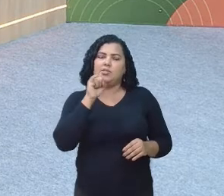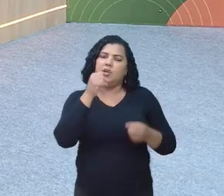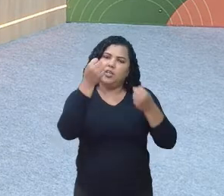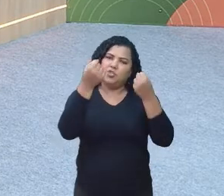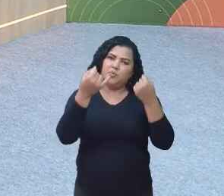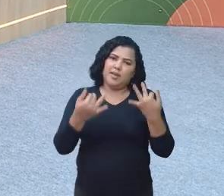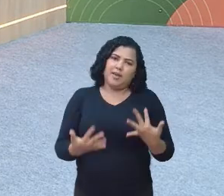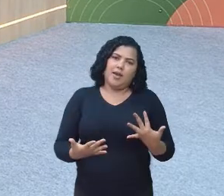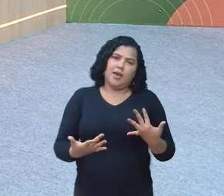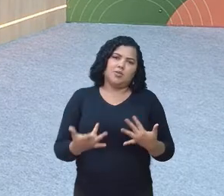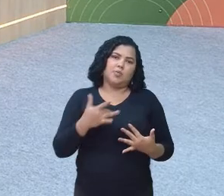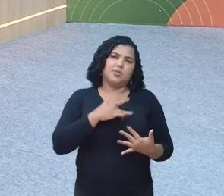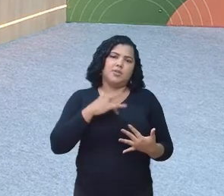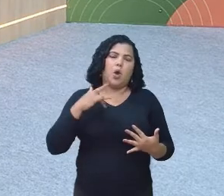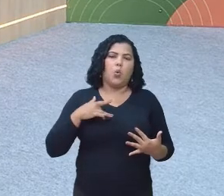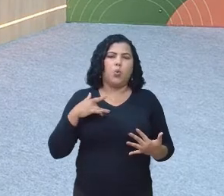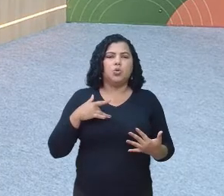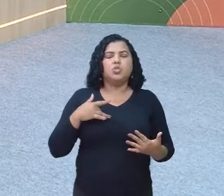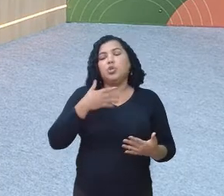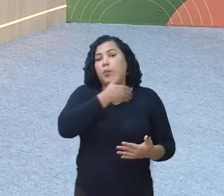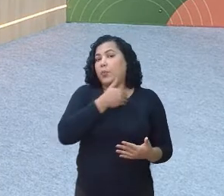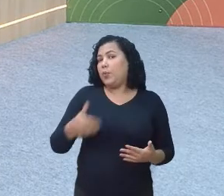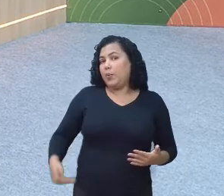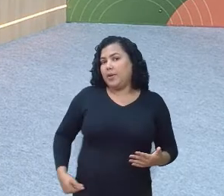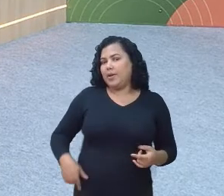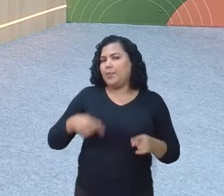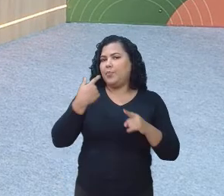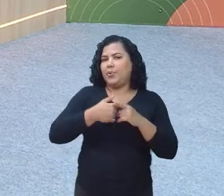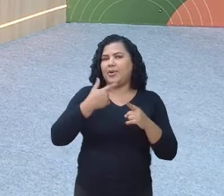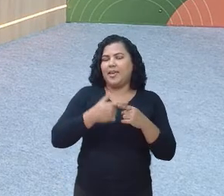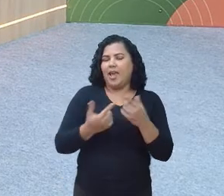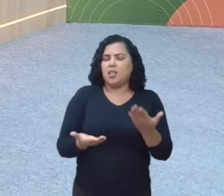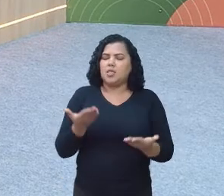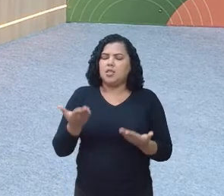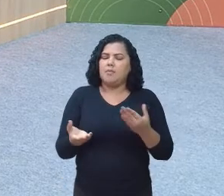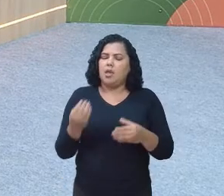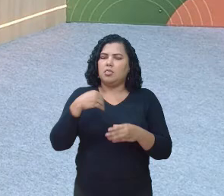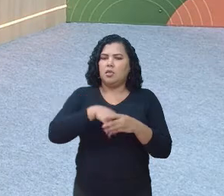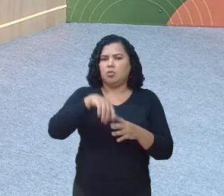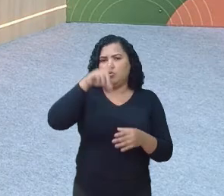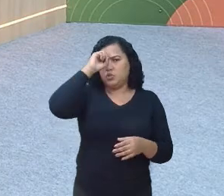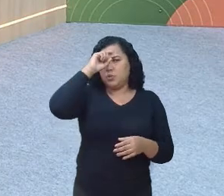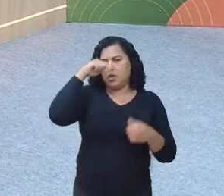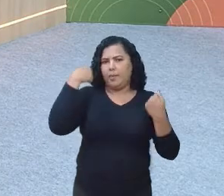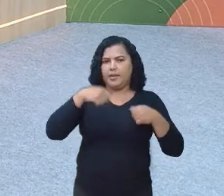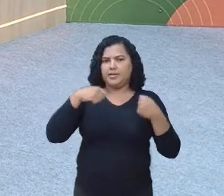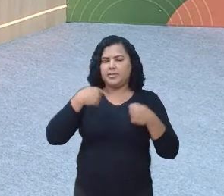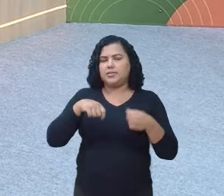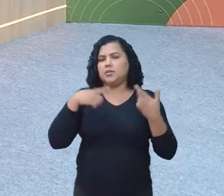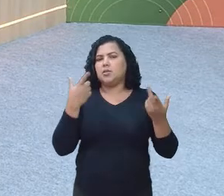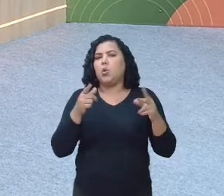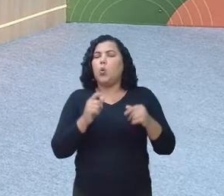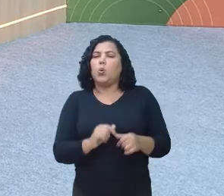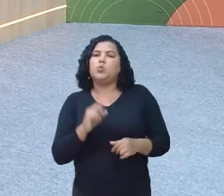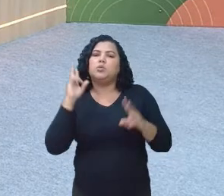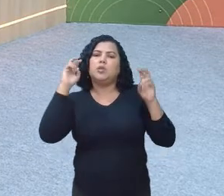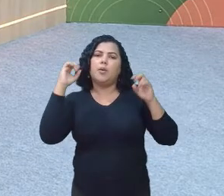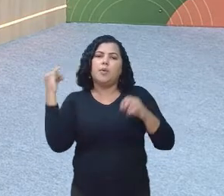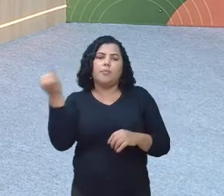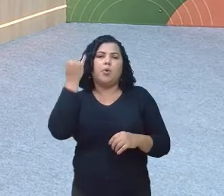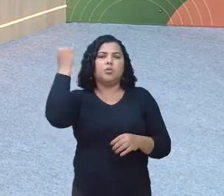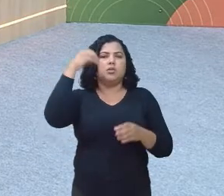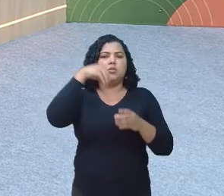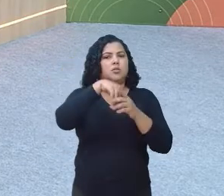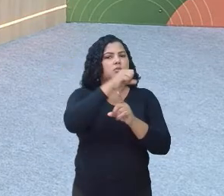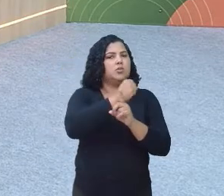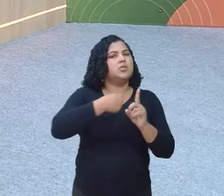por que atendimento nos hospitais tem que ser uma questão relevante para a sociedade, o que é que o mau atendimento